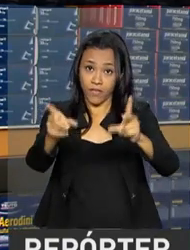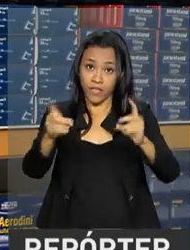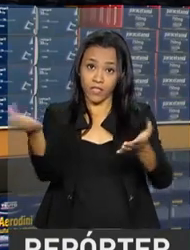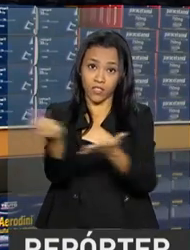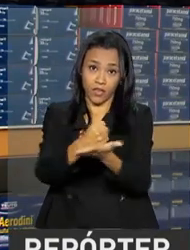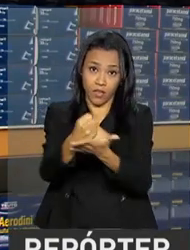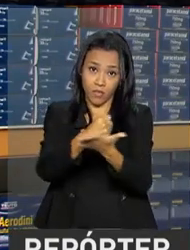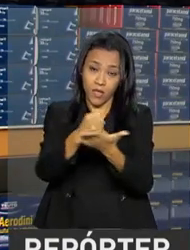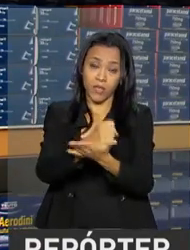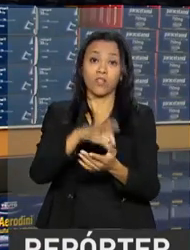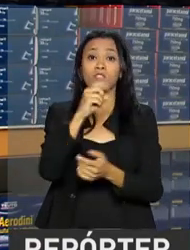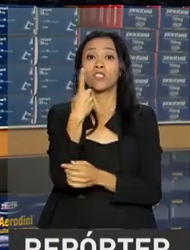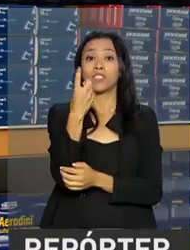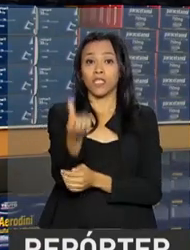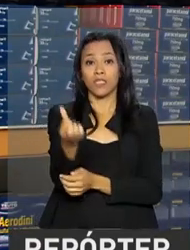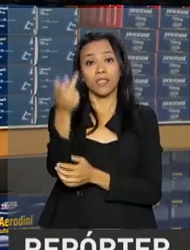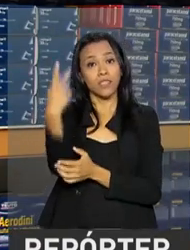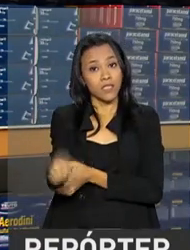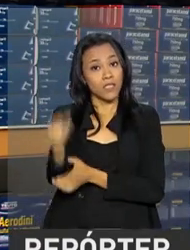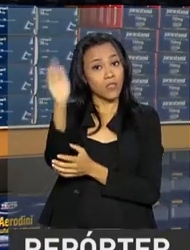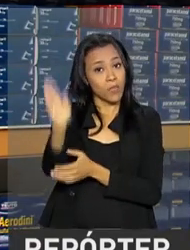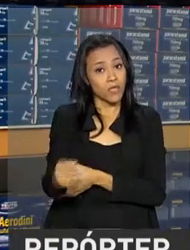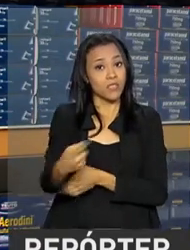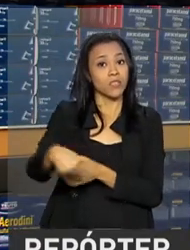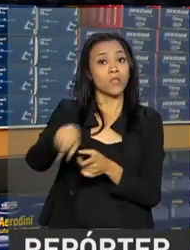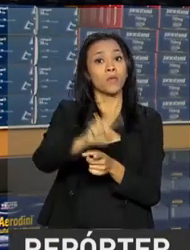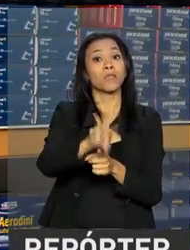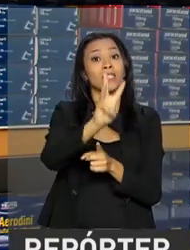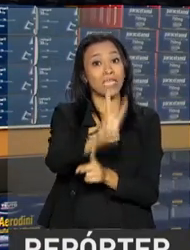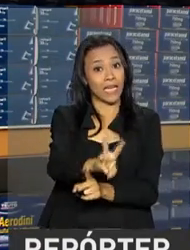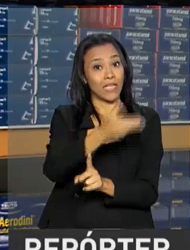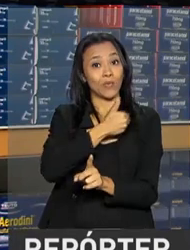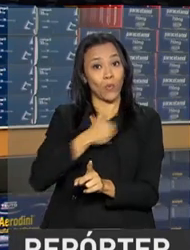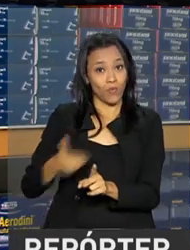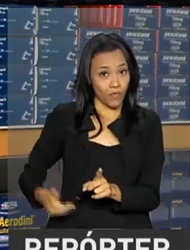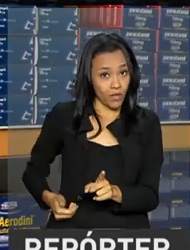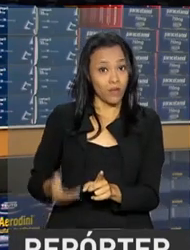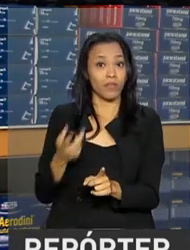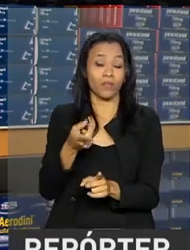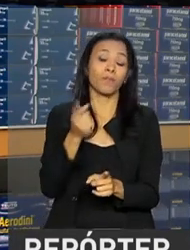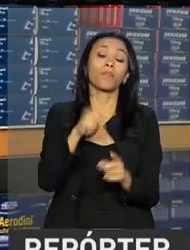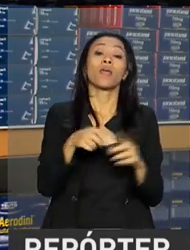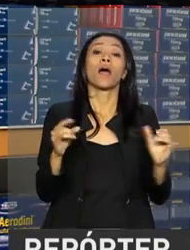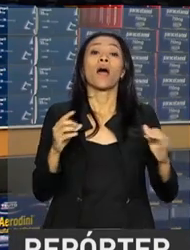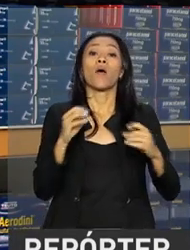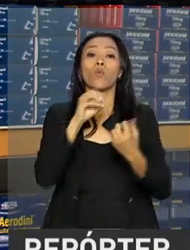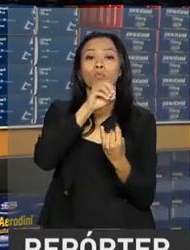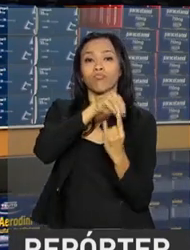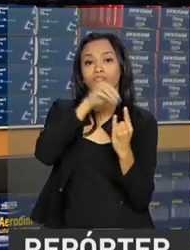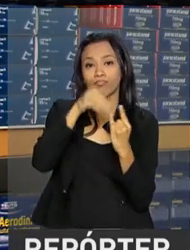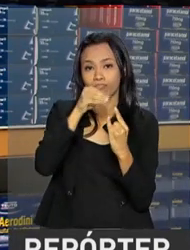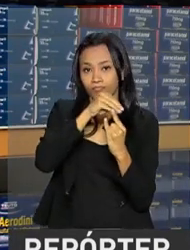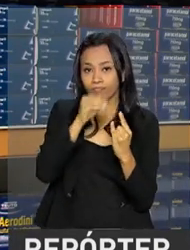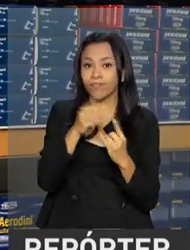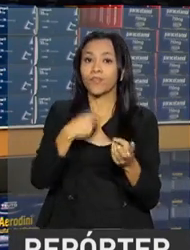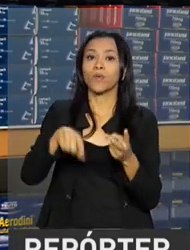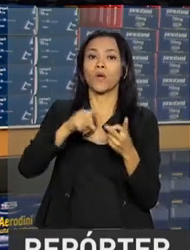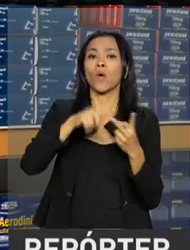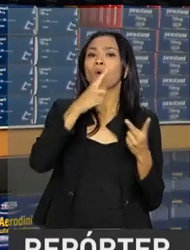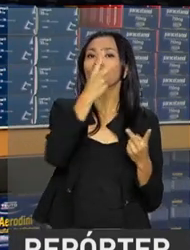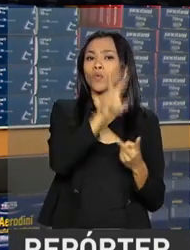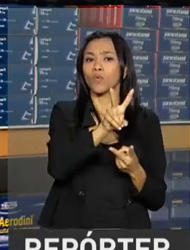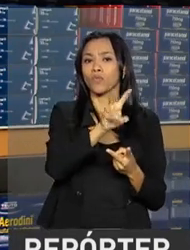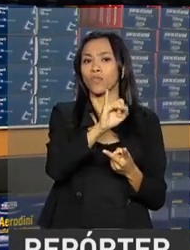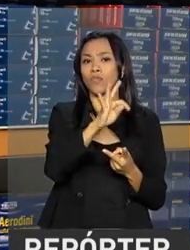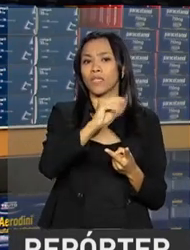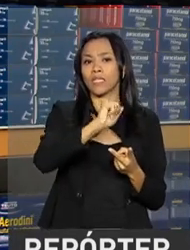16 são nacionais sendo três do governo a fundação oswaldo cruz o instituto vital brasil ea